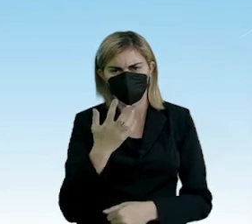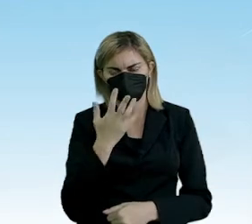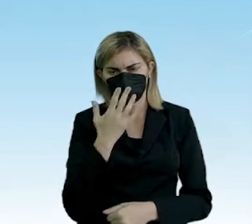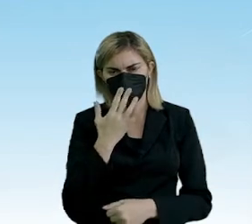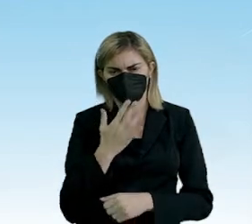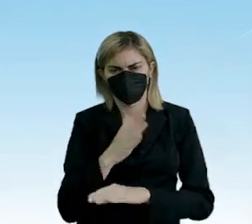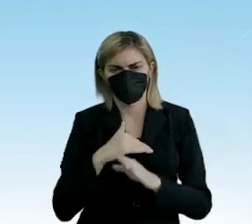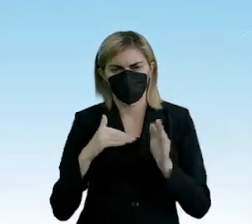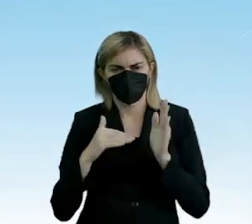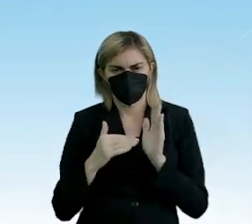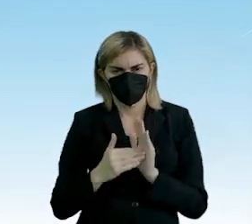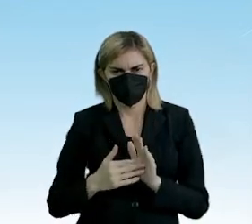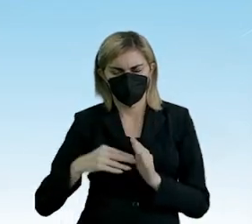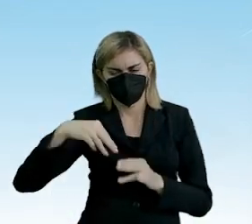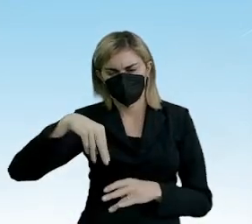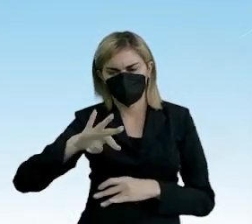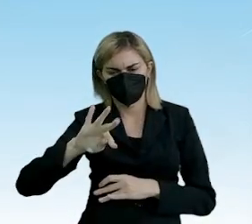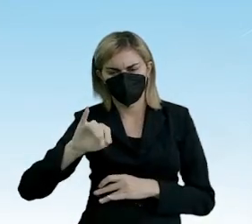Tudo isso,